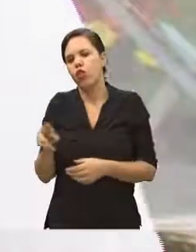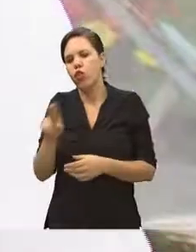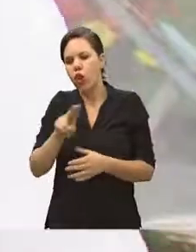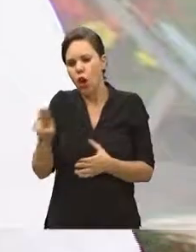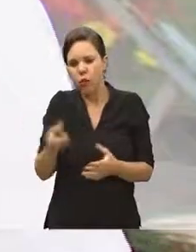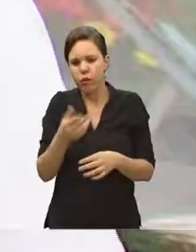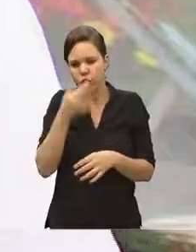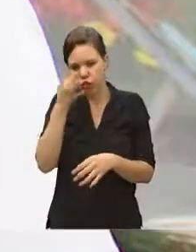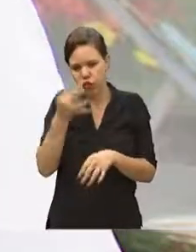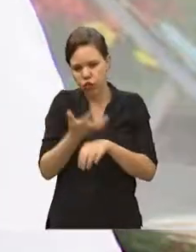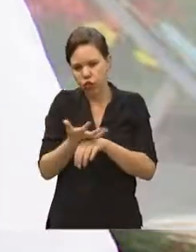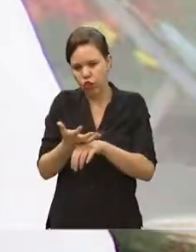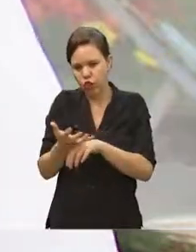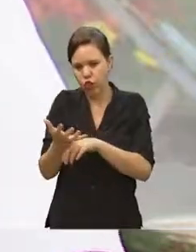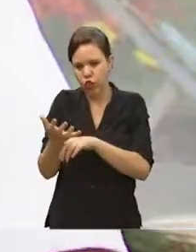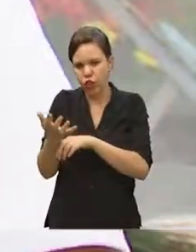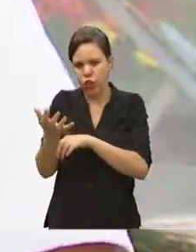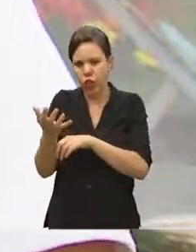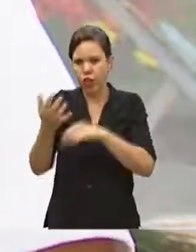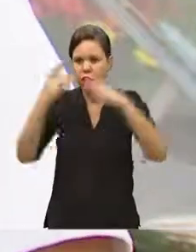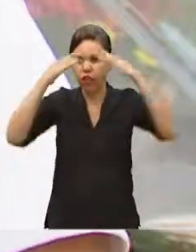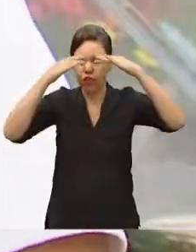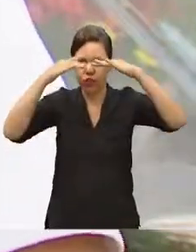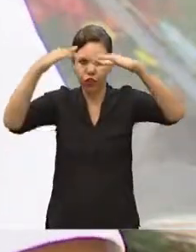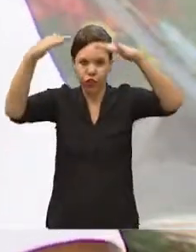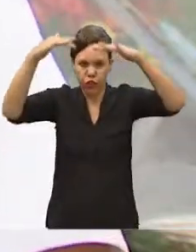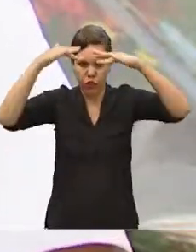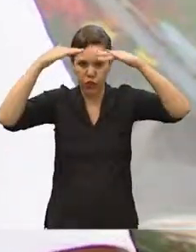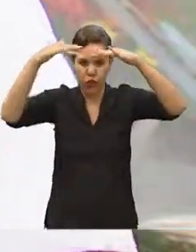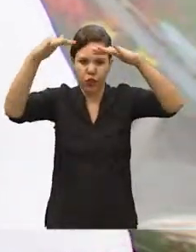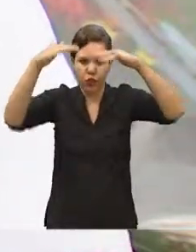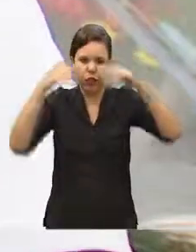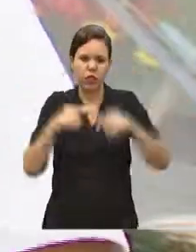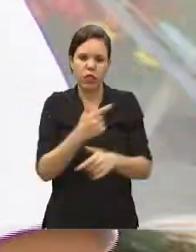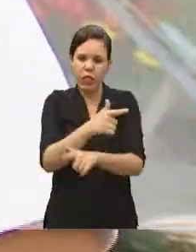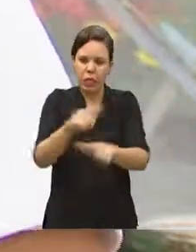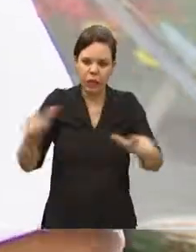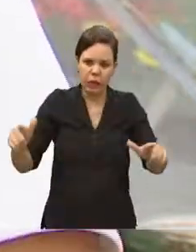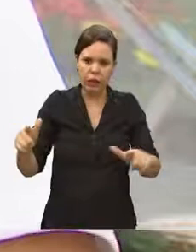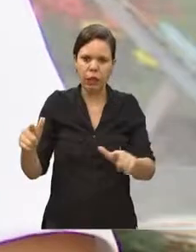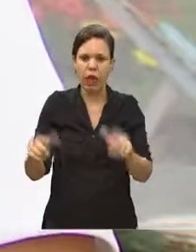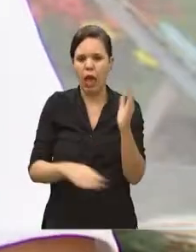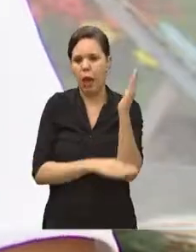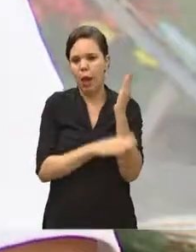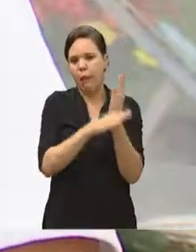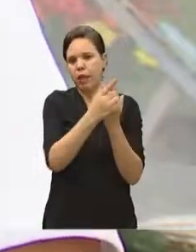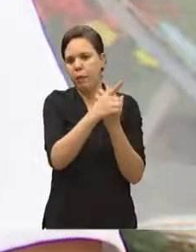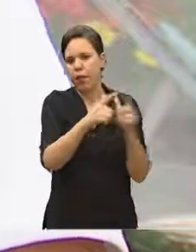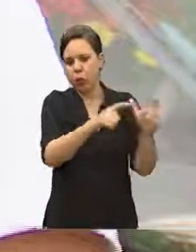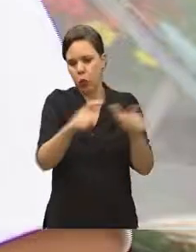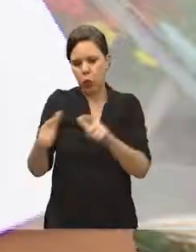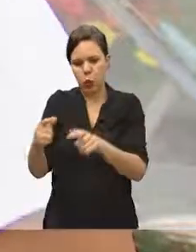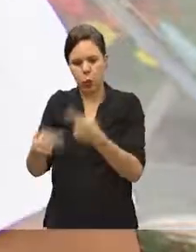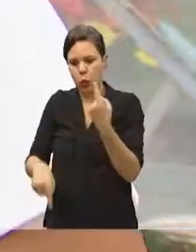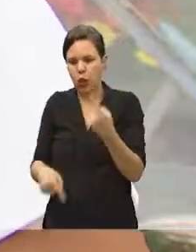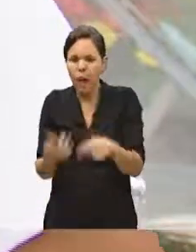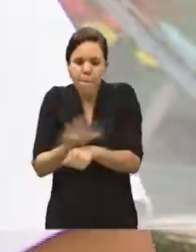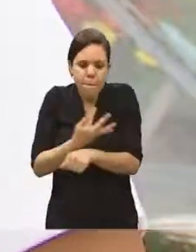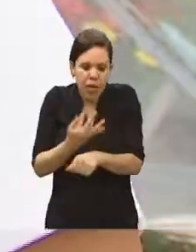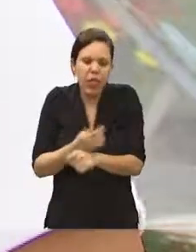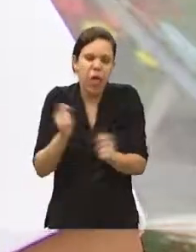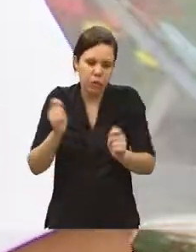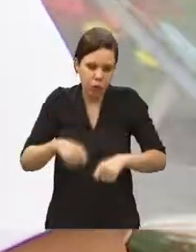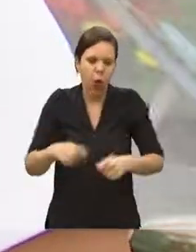jardim flutuante. E assim, para quem não tem muito espaço, em apartamento, por exemplo, não precisa ficar